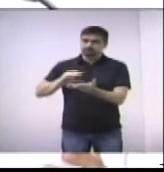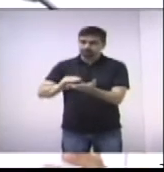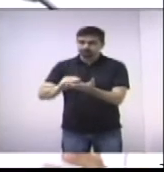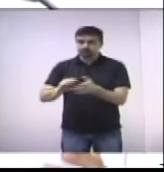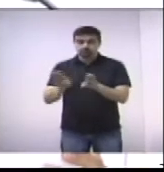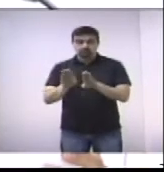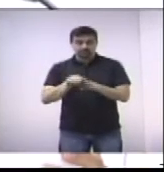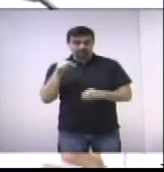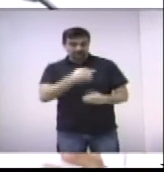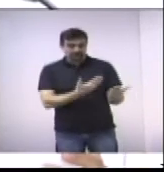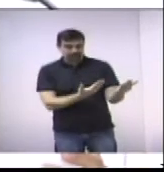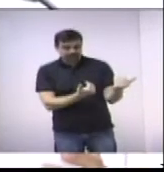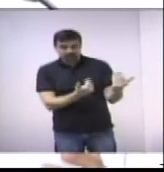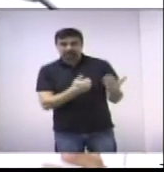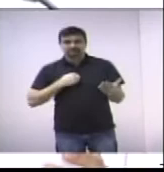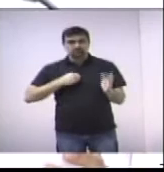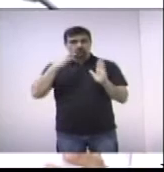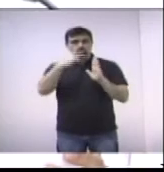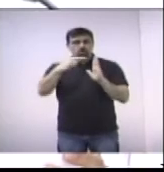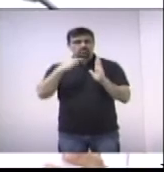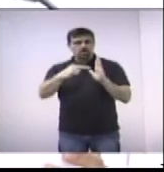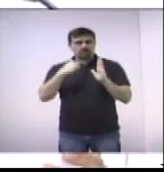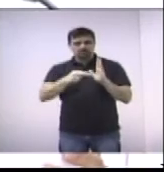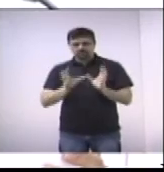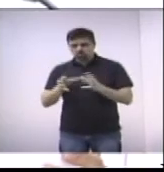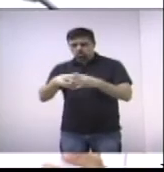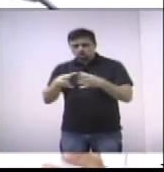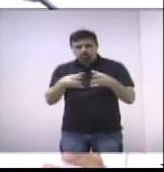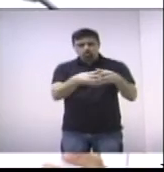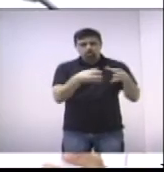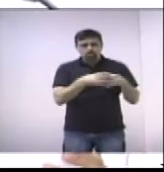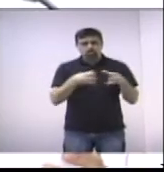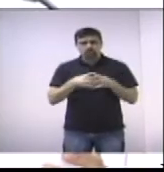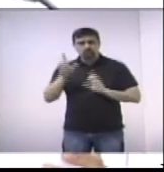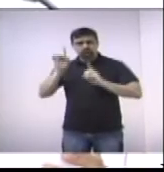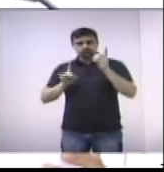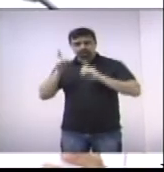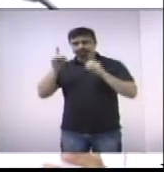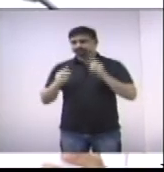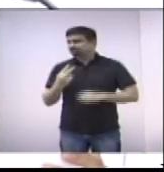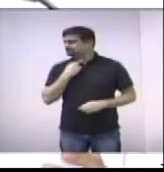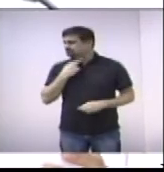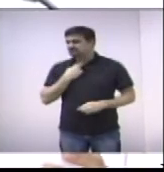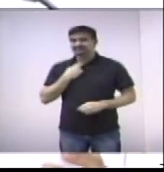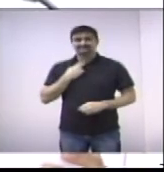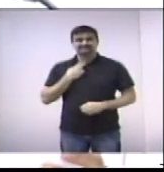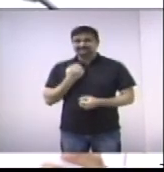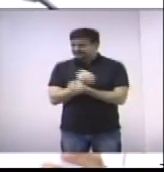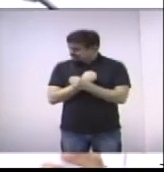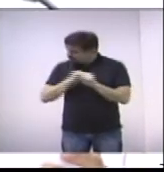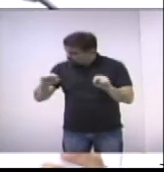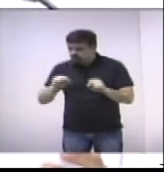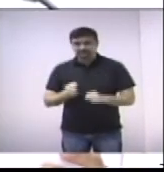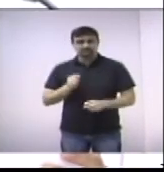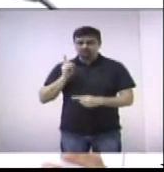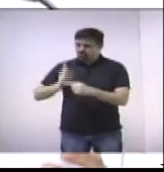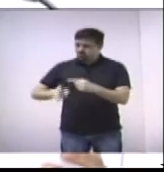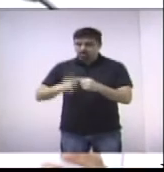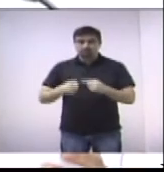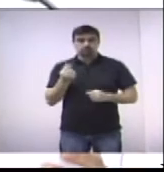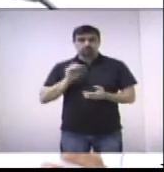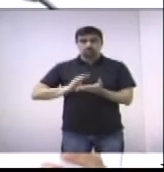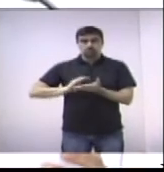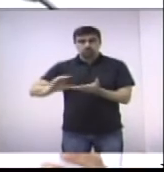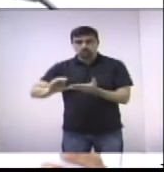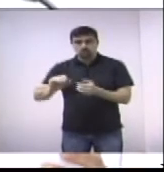samba Mocidade, Acadêmicos do Samba, Velho 71 e Unidos do Joaranha pudessem, de alguma forma, receber recursos públicos da cidade de Paulínia,